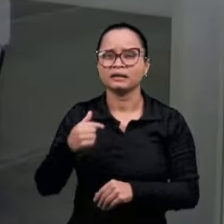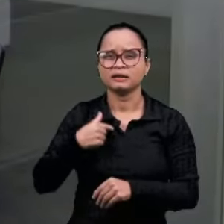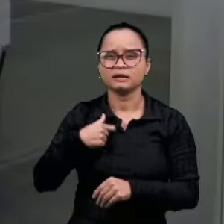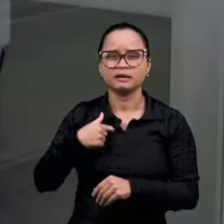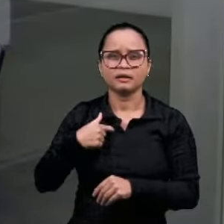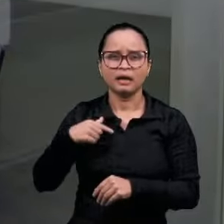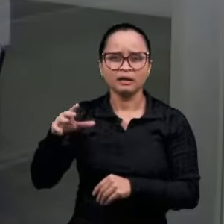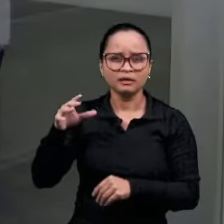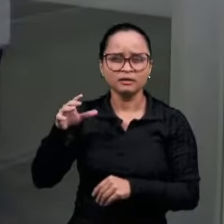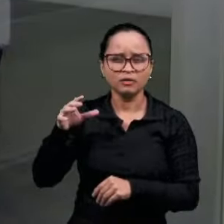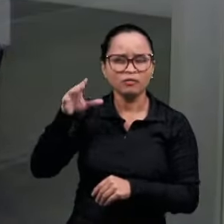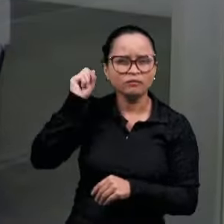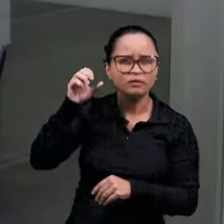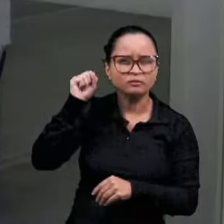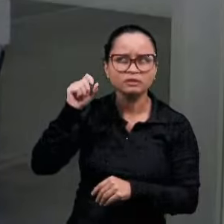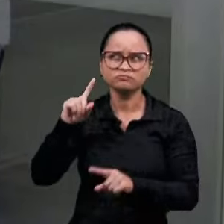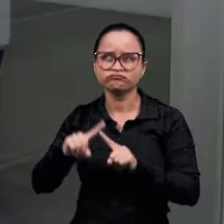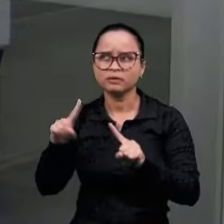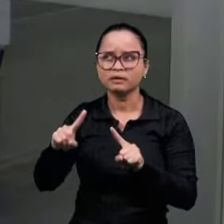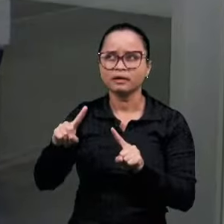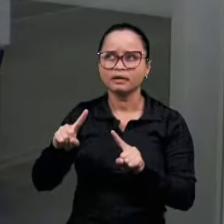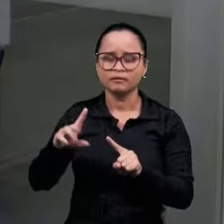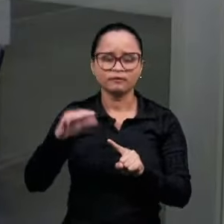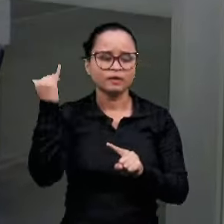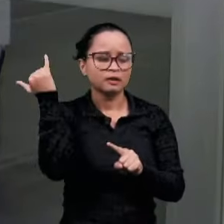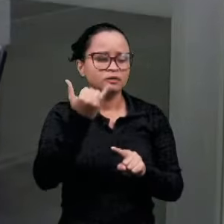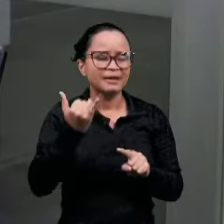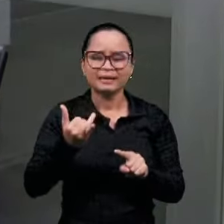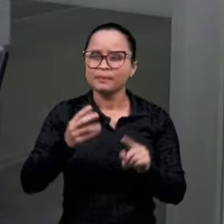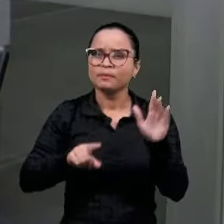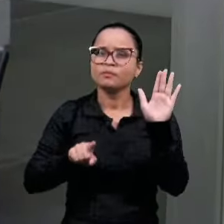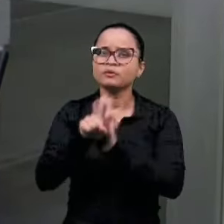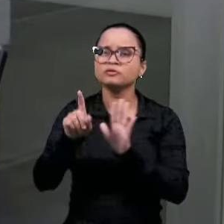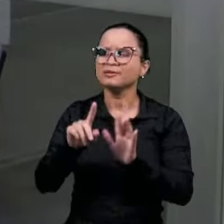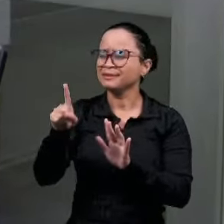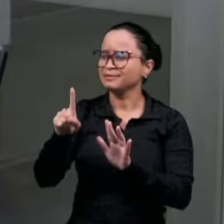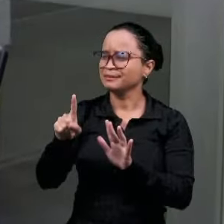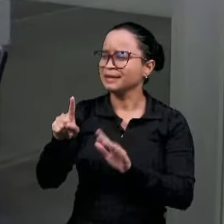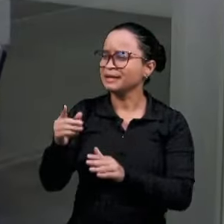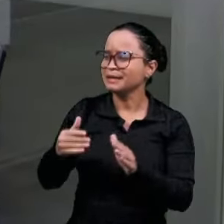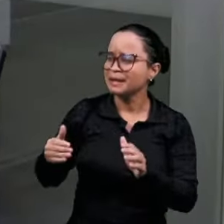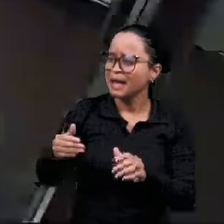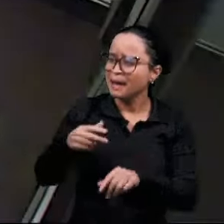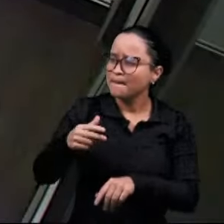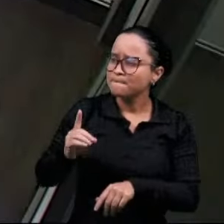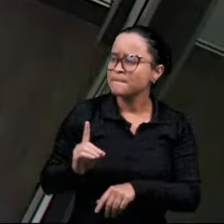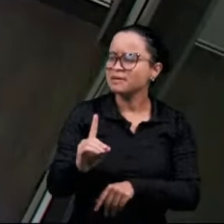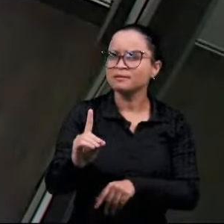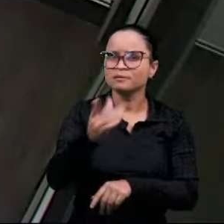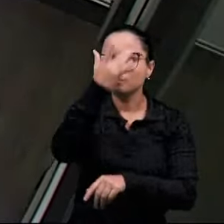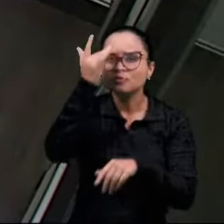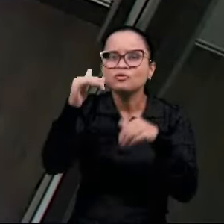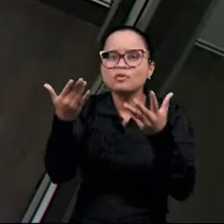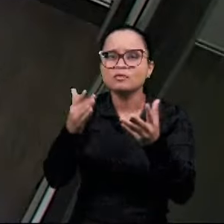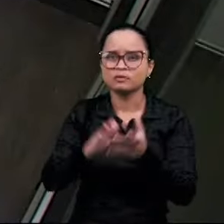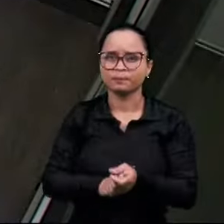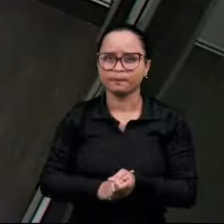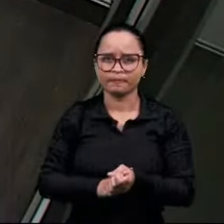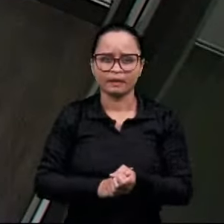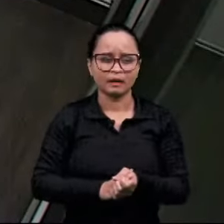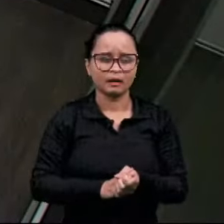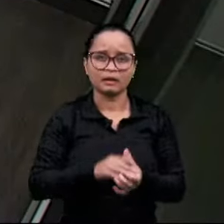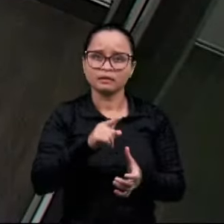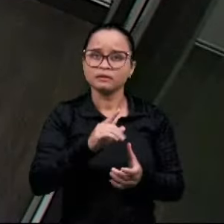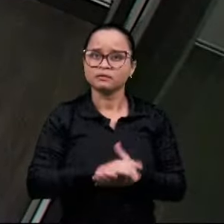barulho, disseram, não, Jesus Nazareno. Mas ele não gritou Jesus Nazareno, ele gritou o quê? Jesus filho de Davi.